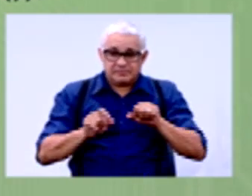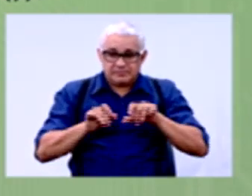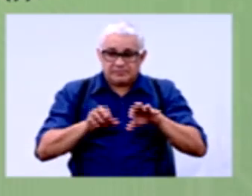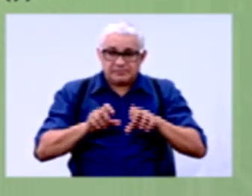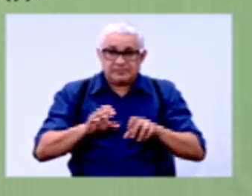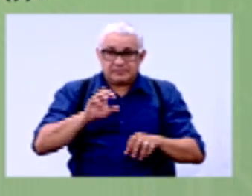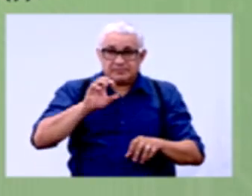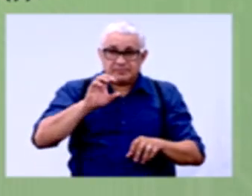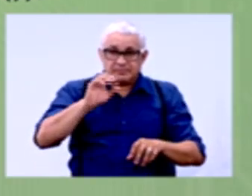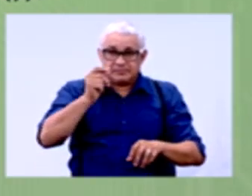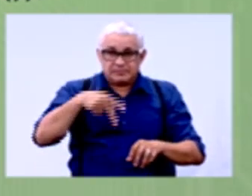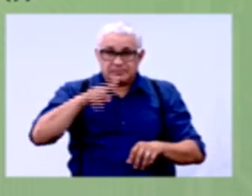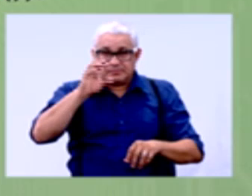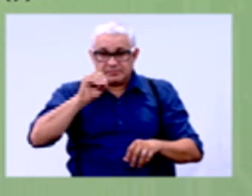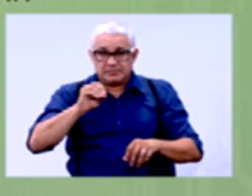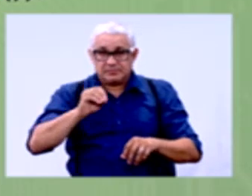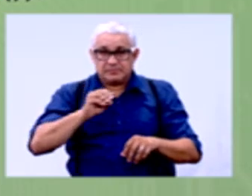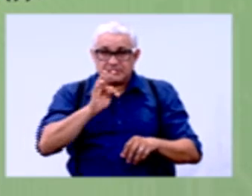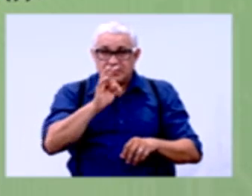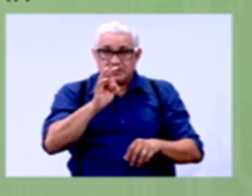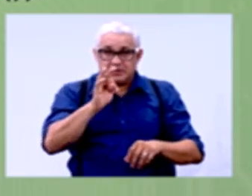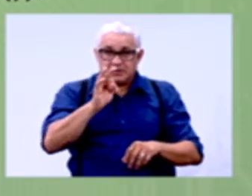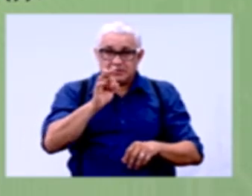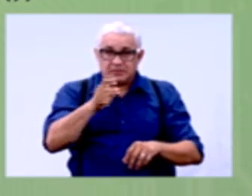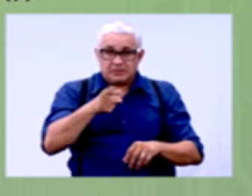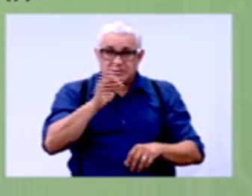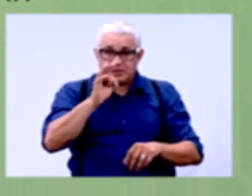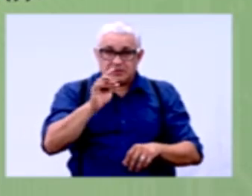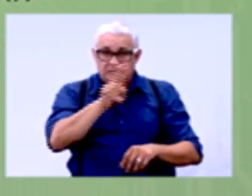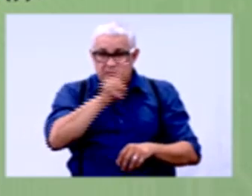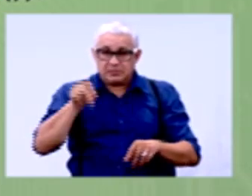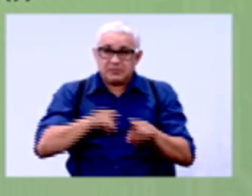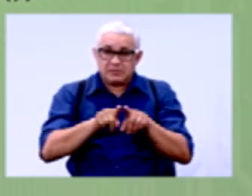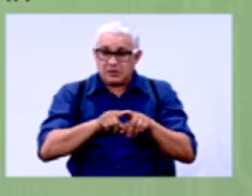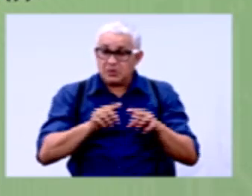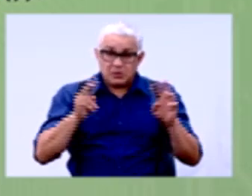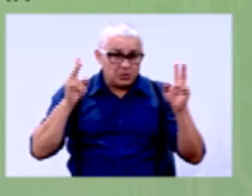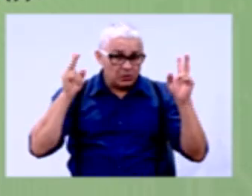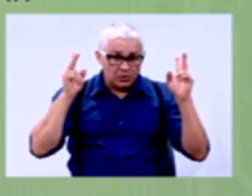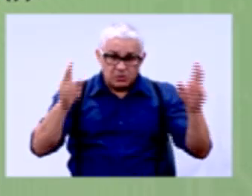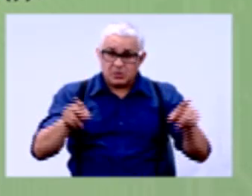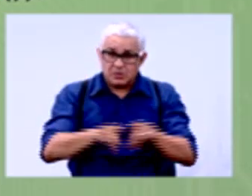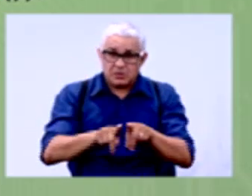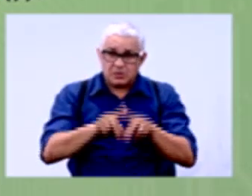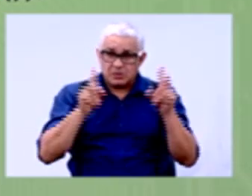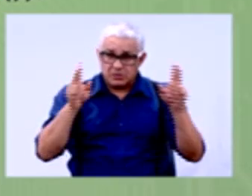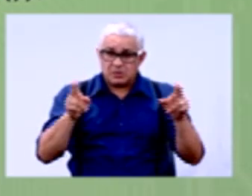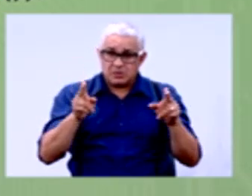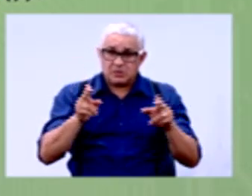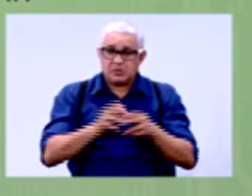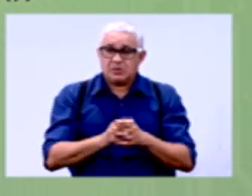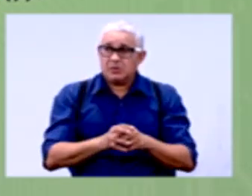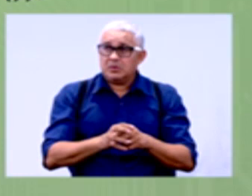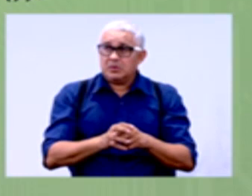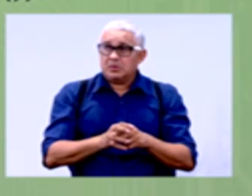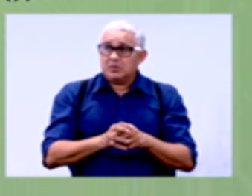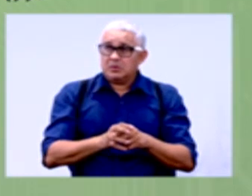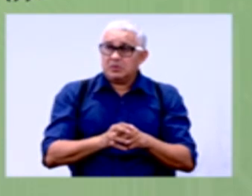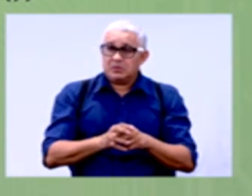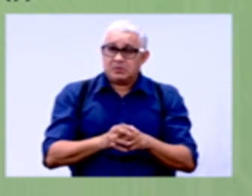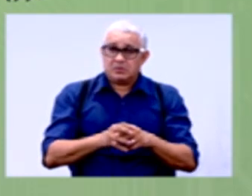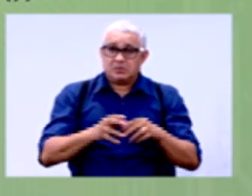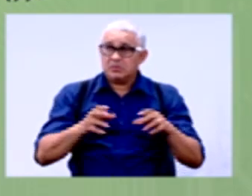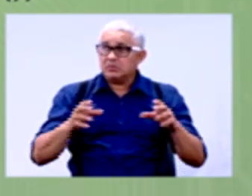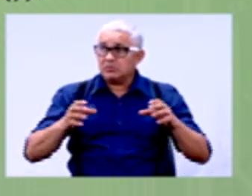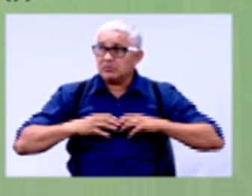campo txt nome e exibimos o valor. A mesma coisa para os outros, né? localstorage.setItem, a chave cidade e